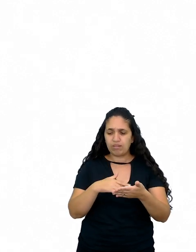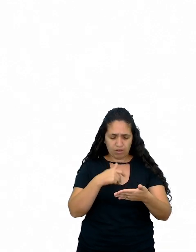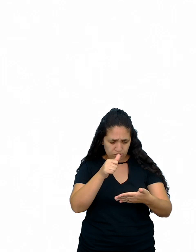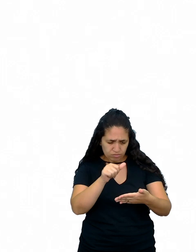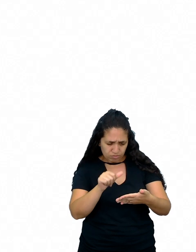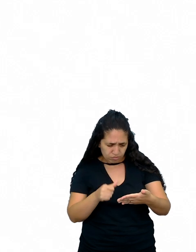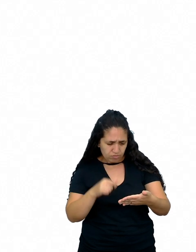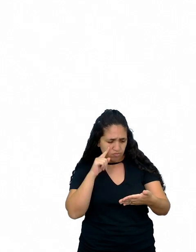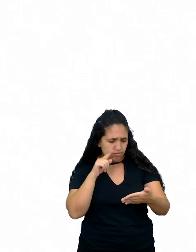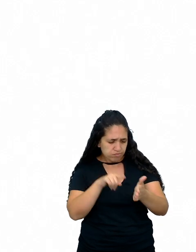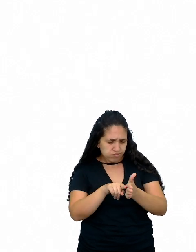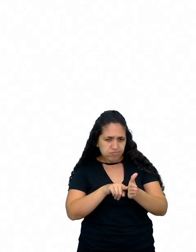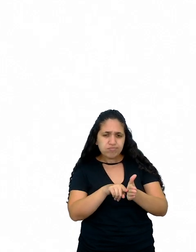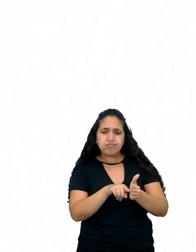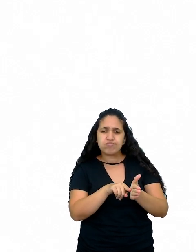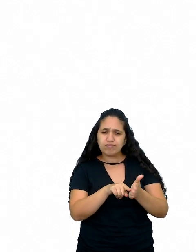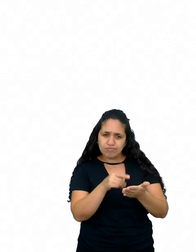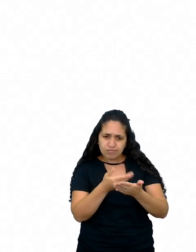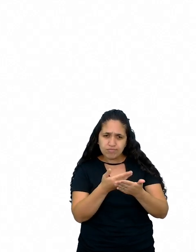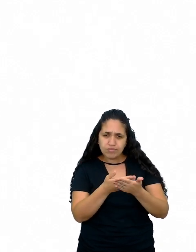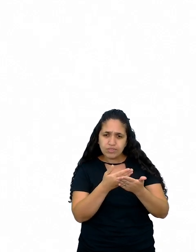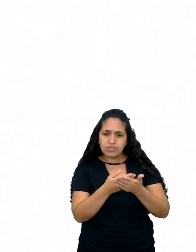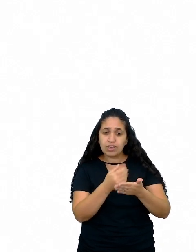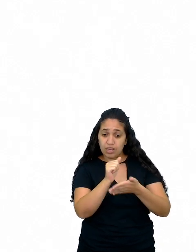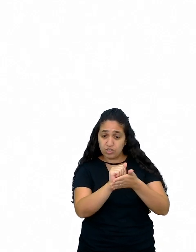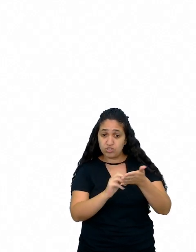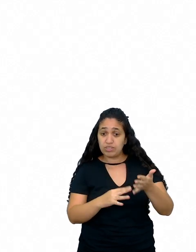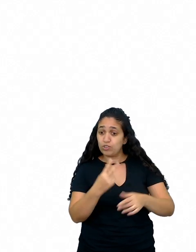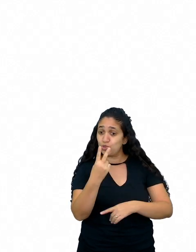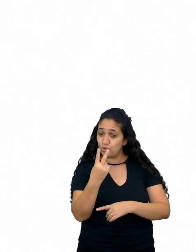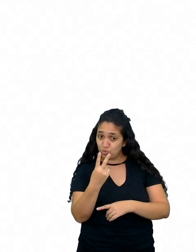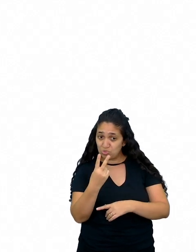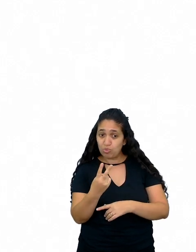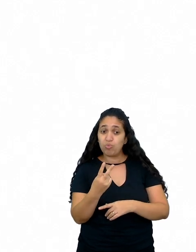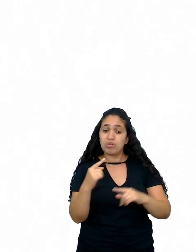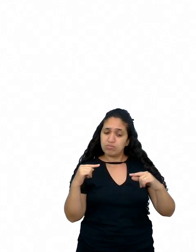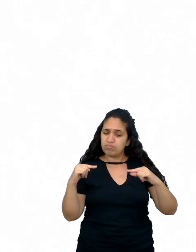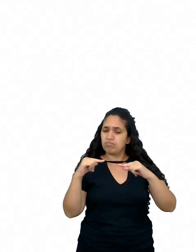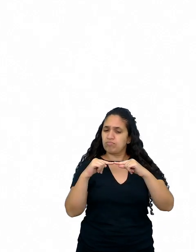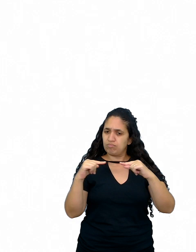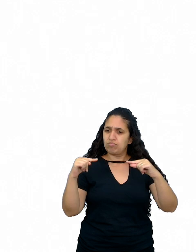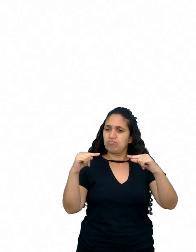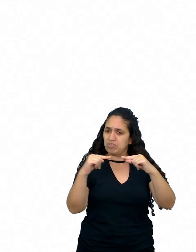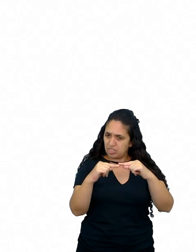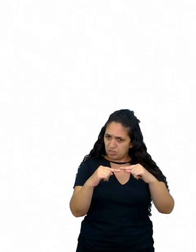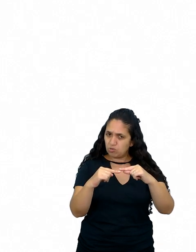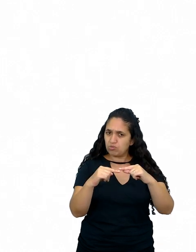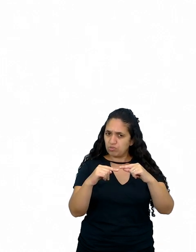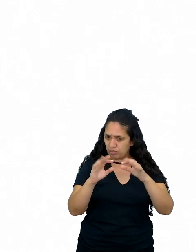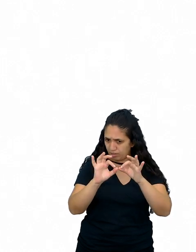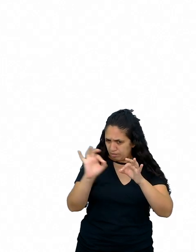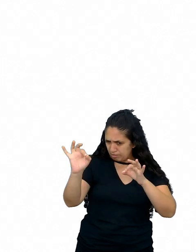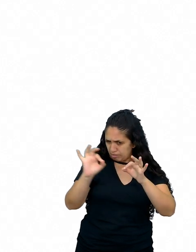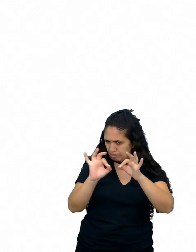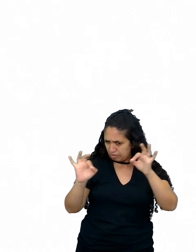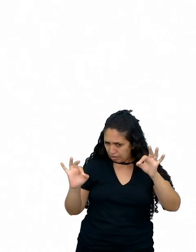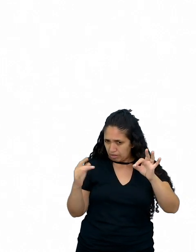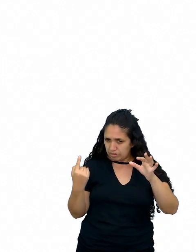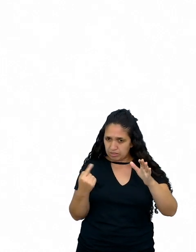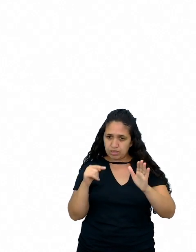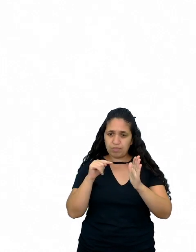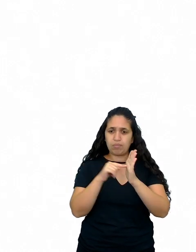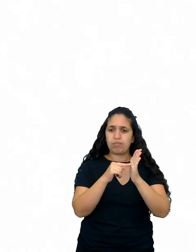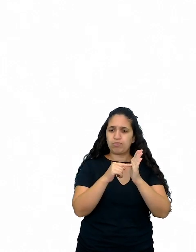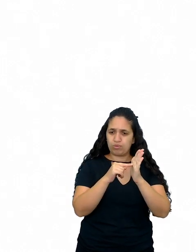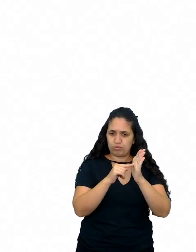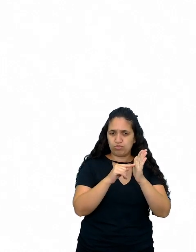analisamos, olhamos duas atividades super pertinentes, que falavam de distância, de ponto médio, de